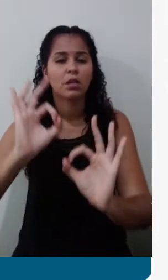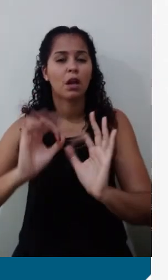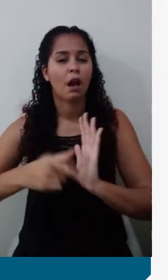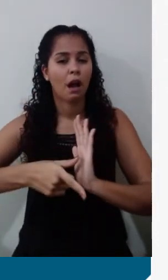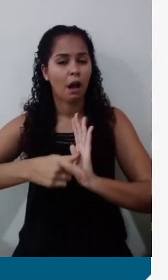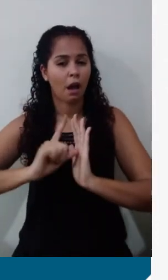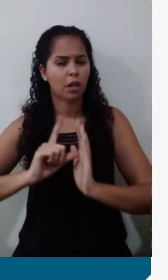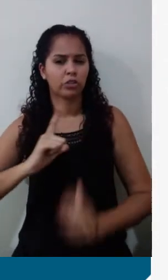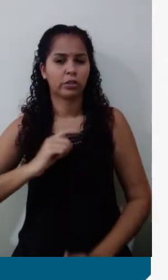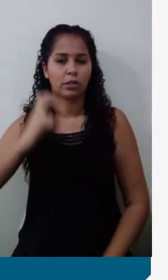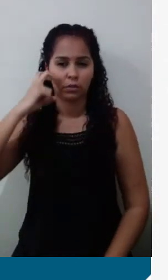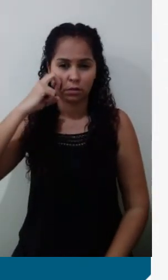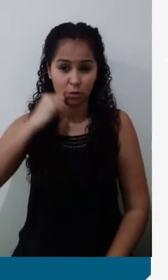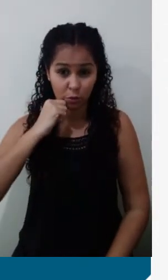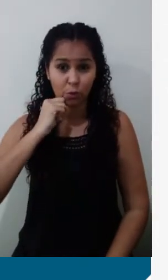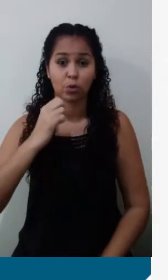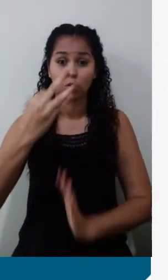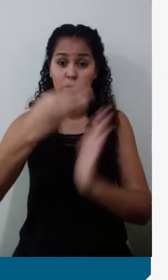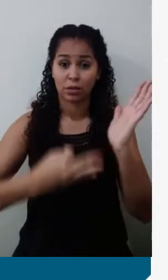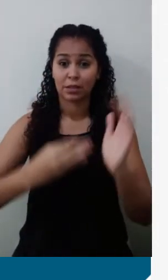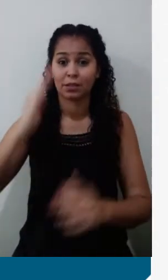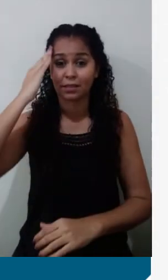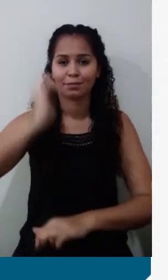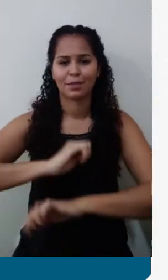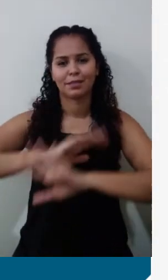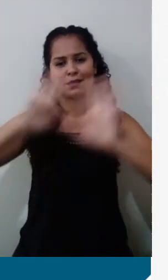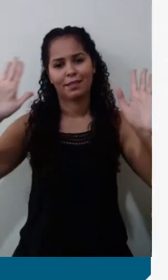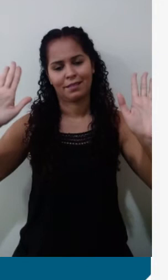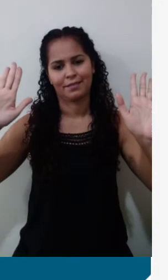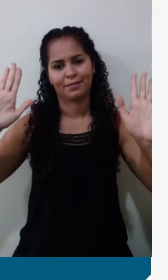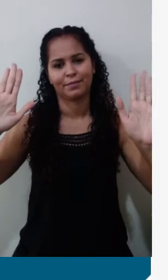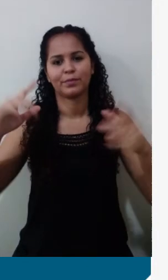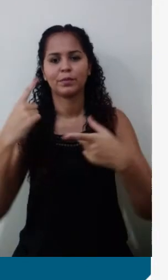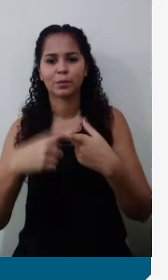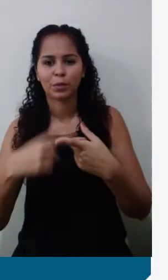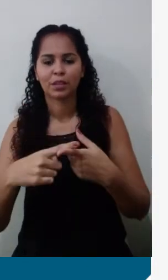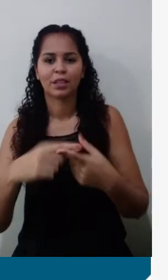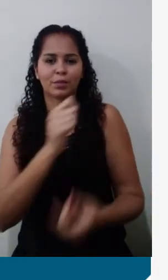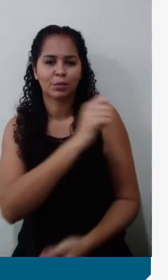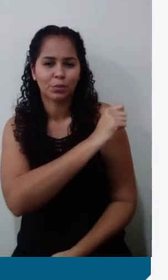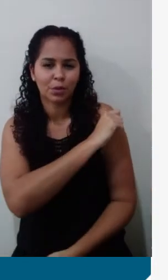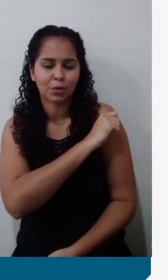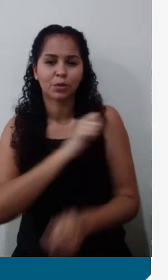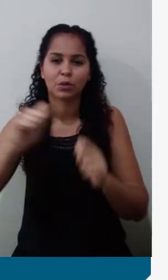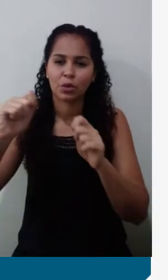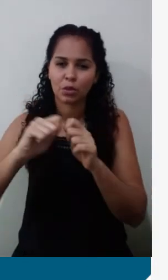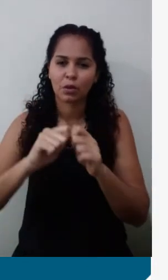que é resultado de um rascunho, ele se torna muito mais compreensível. Por quê? O aluno